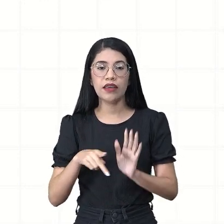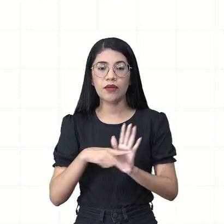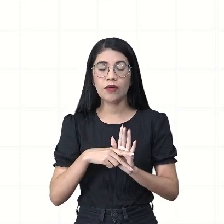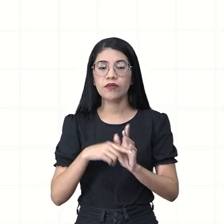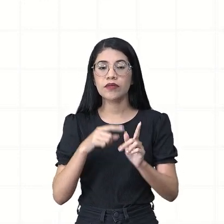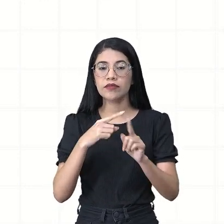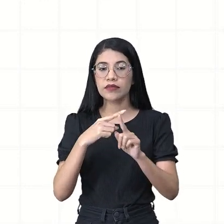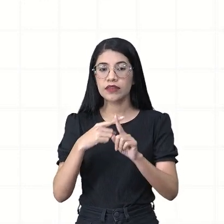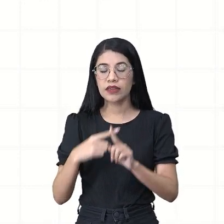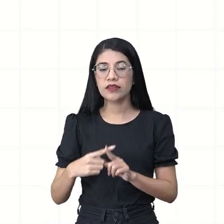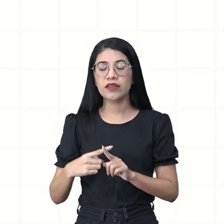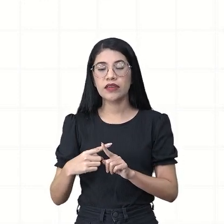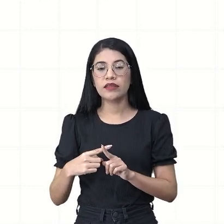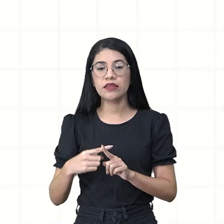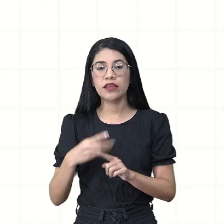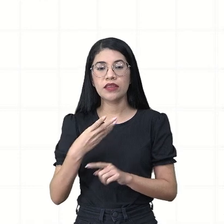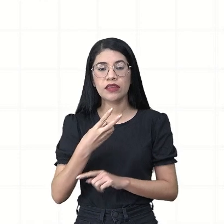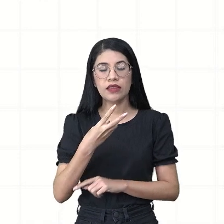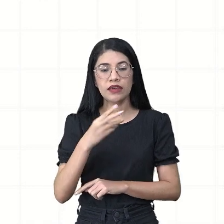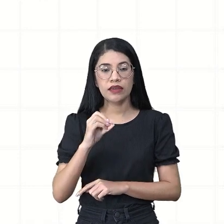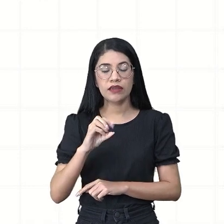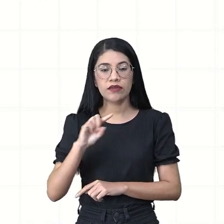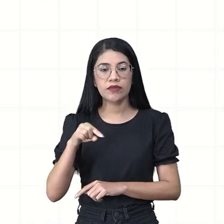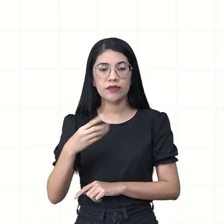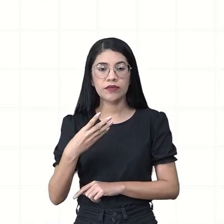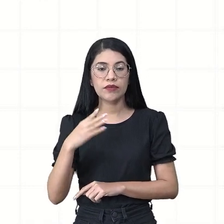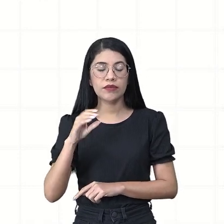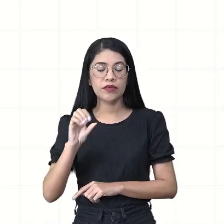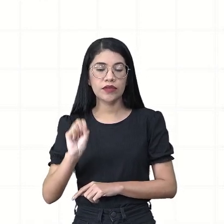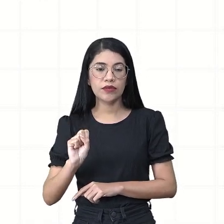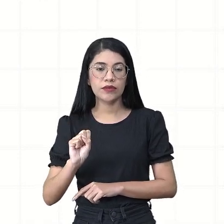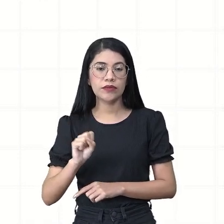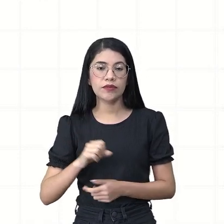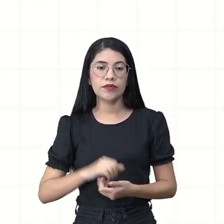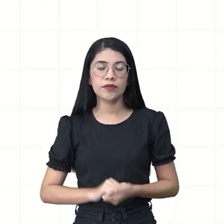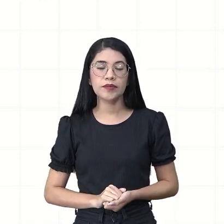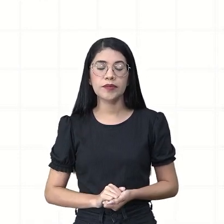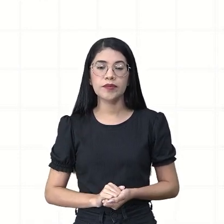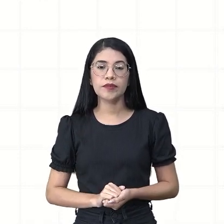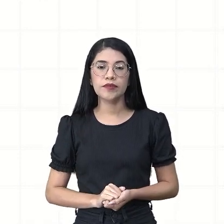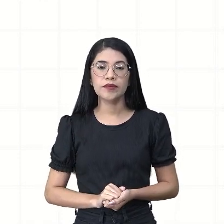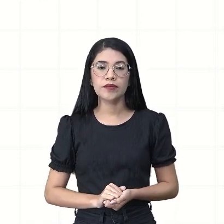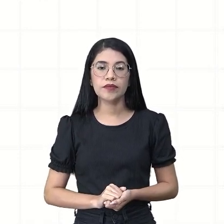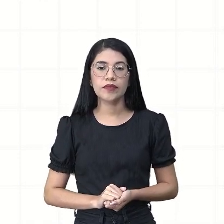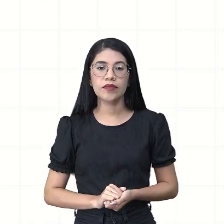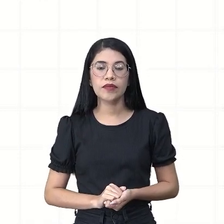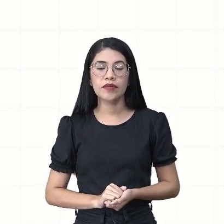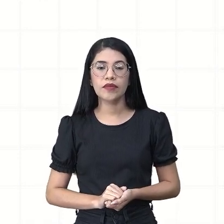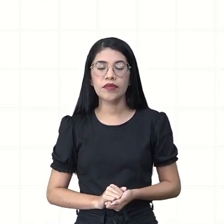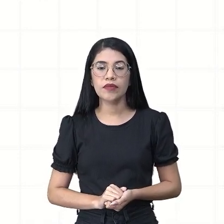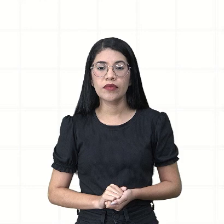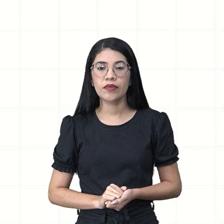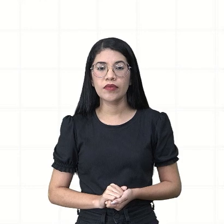gente já começa por aqui, né? Um jarda, né? Vou colocar aqui, um J,